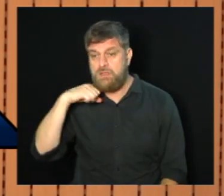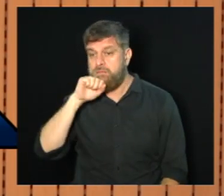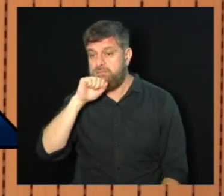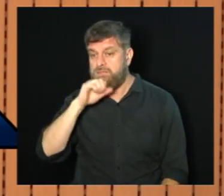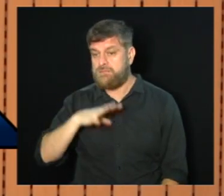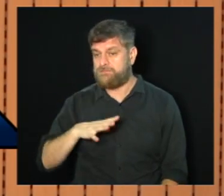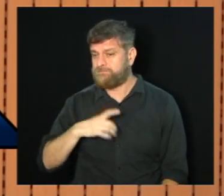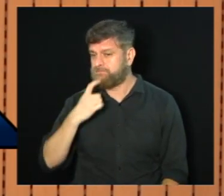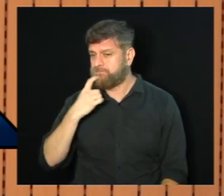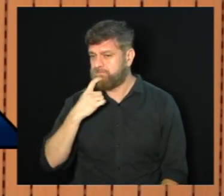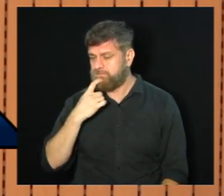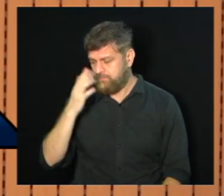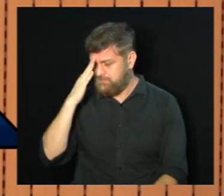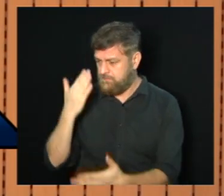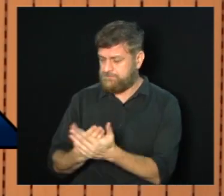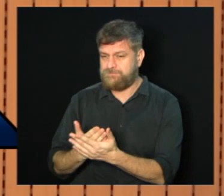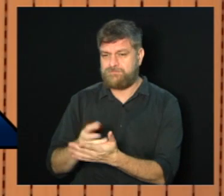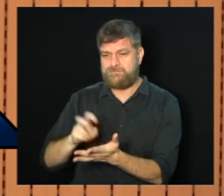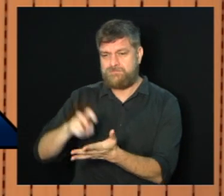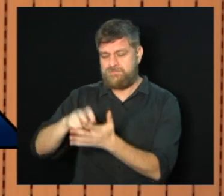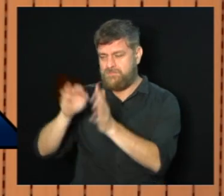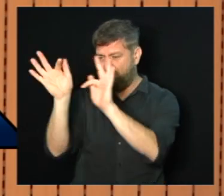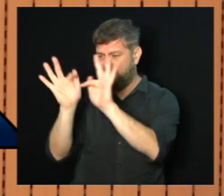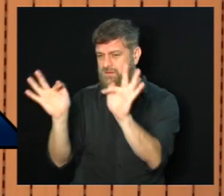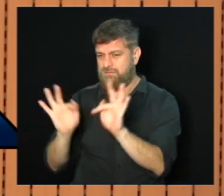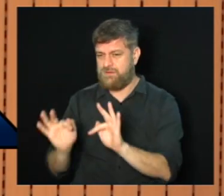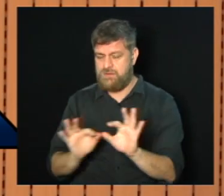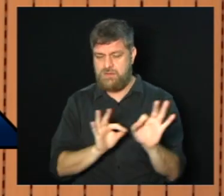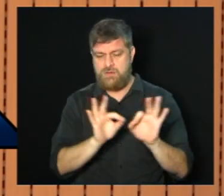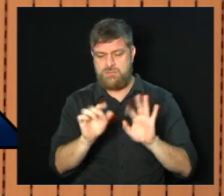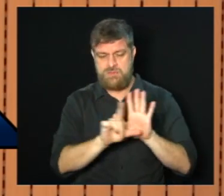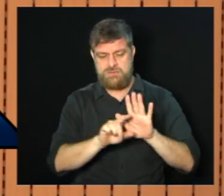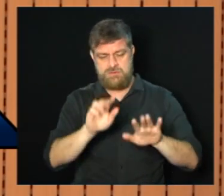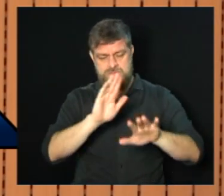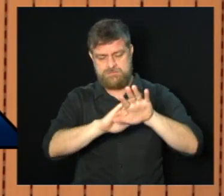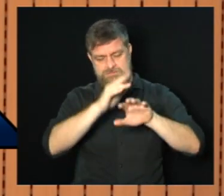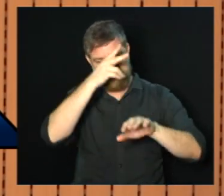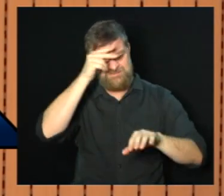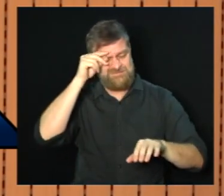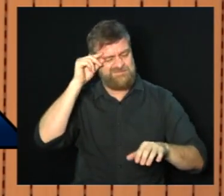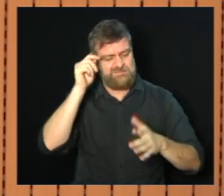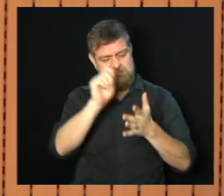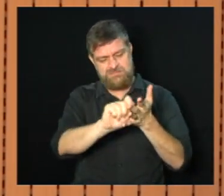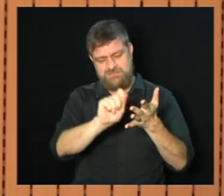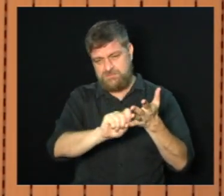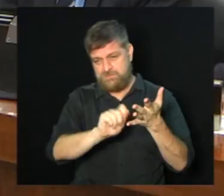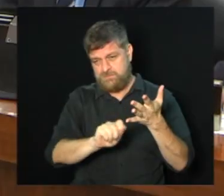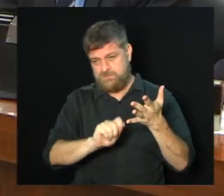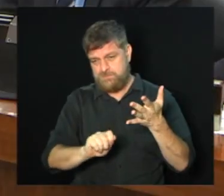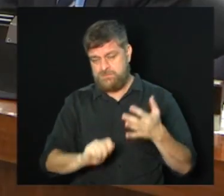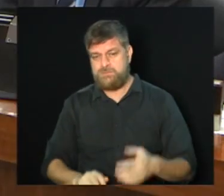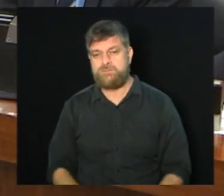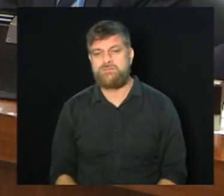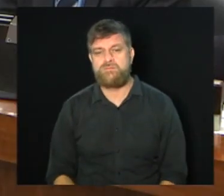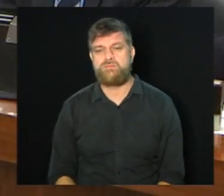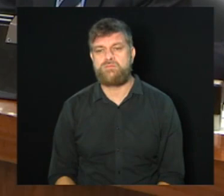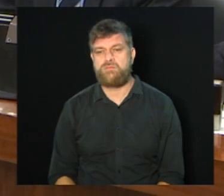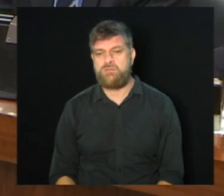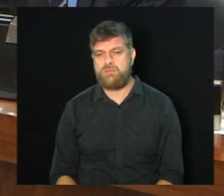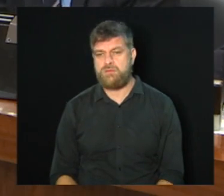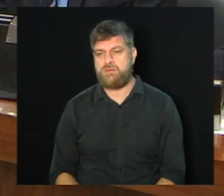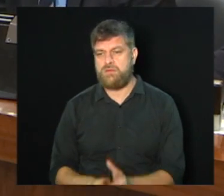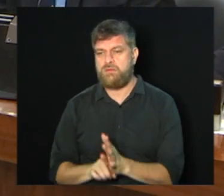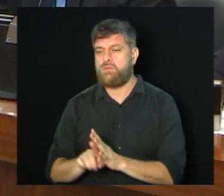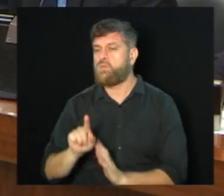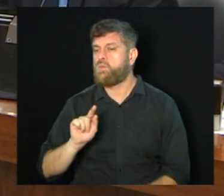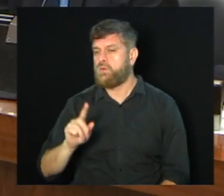de Campinas, com certeza, está feliz com esse projeto do prefeito municipal. Muito obrigado. Obrigado, vereador Edson Ribeiro. Vereador professor